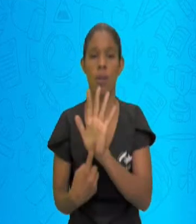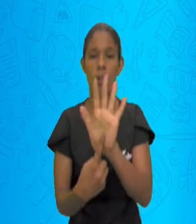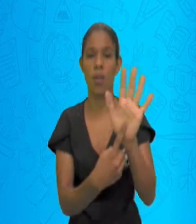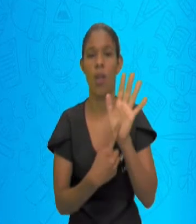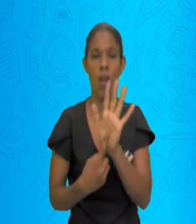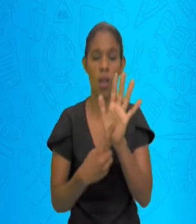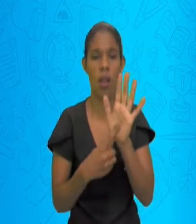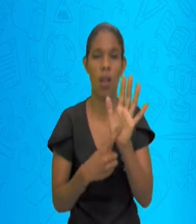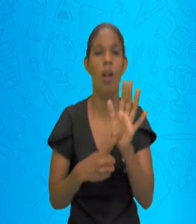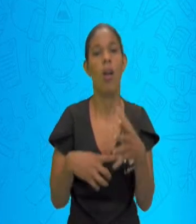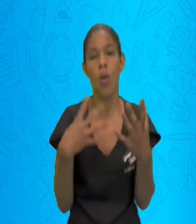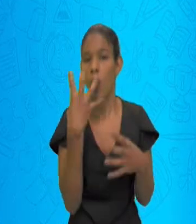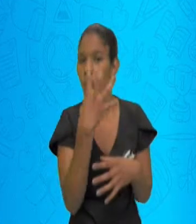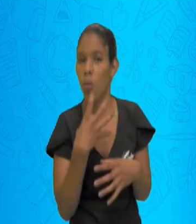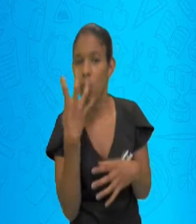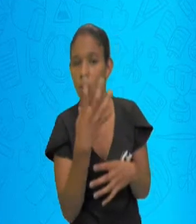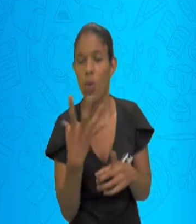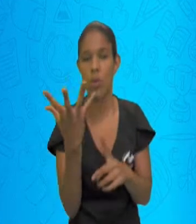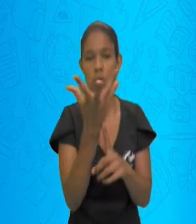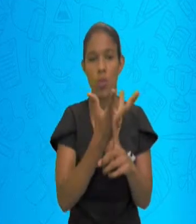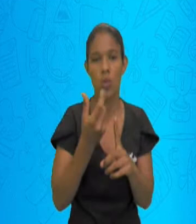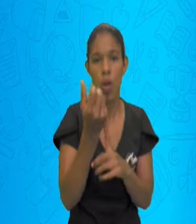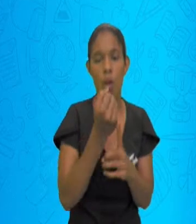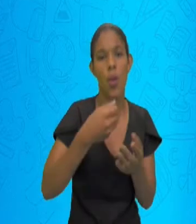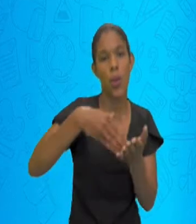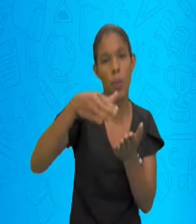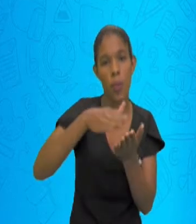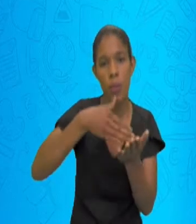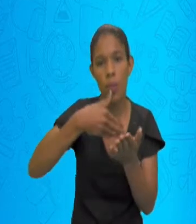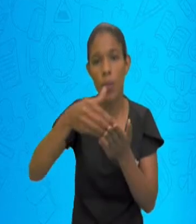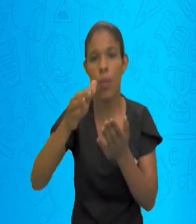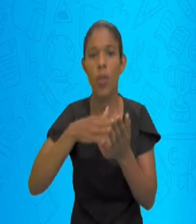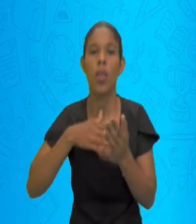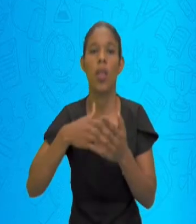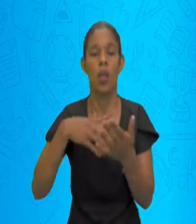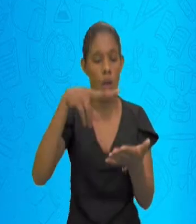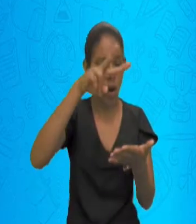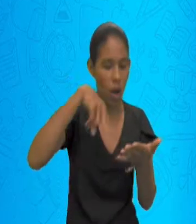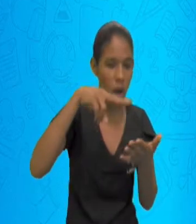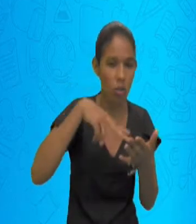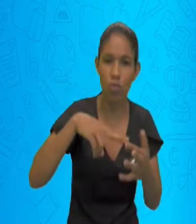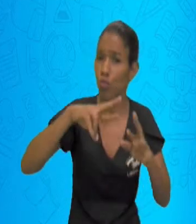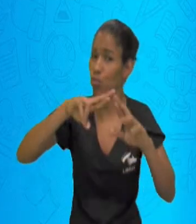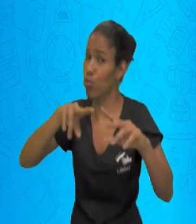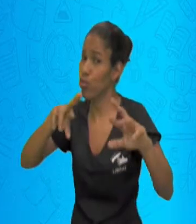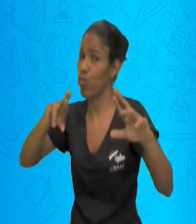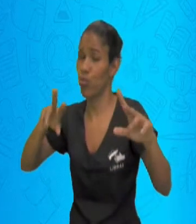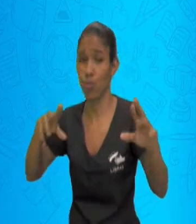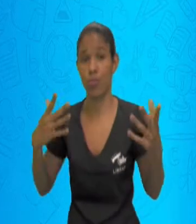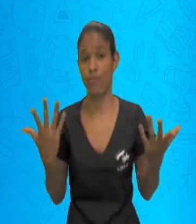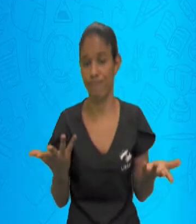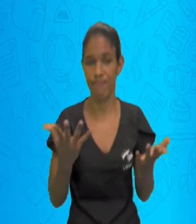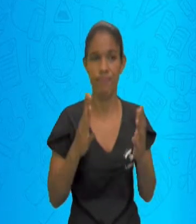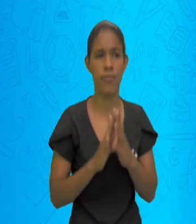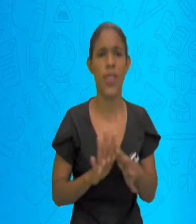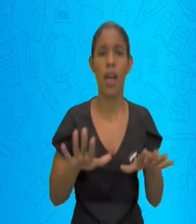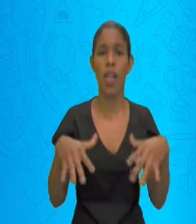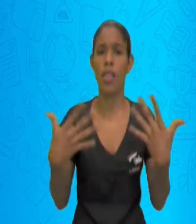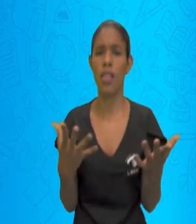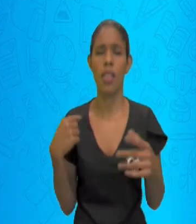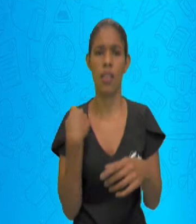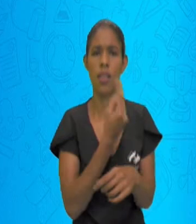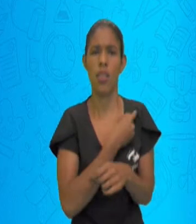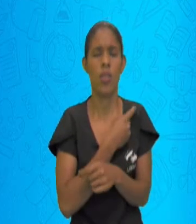da escultura, da literatura, enfim, de várias formas. Então, quando a gente fala da